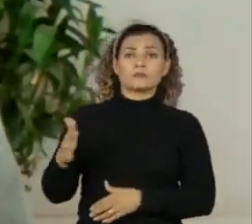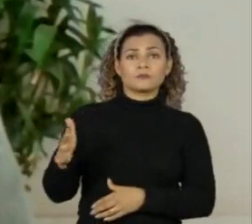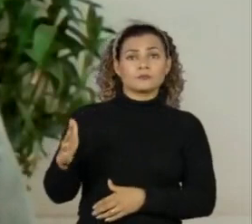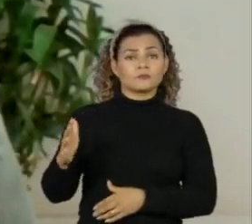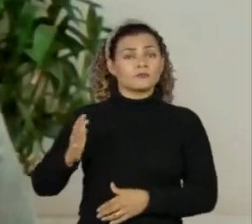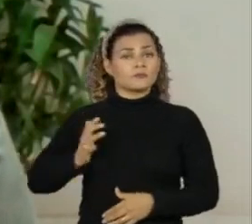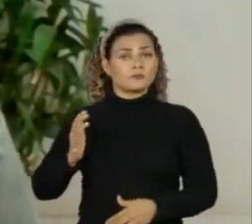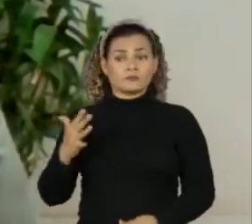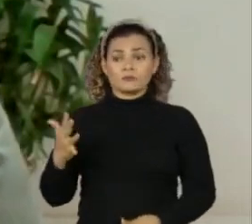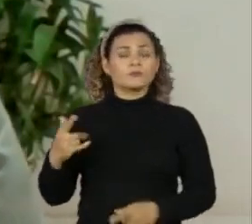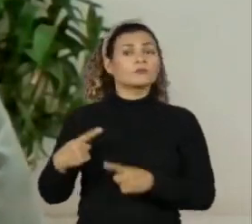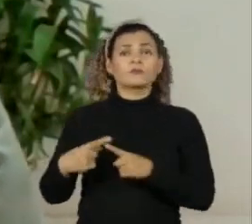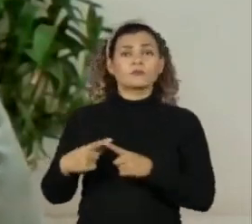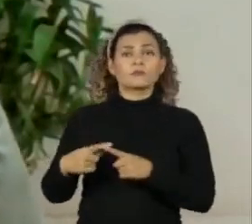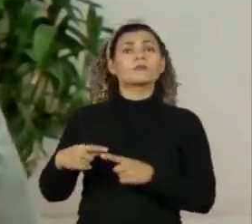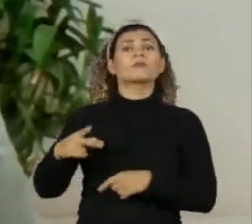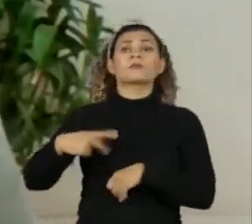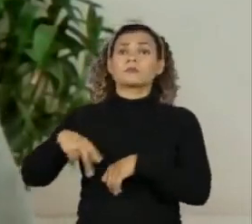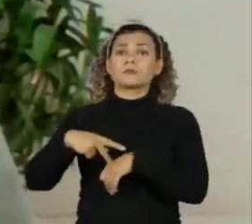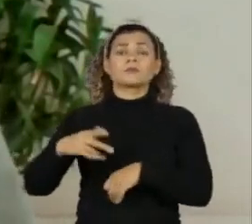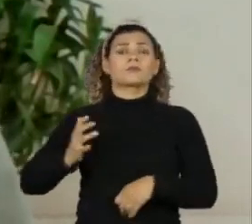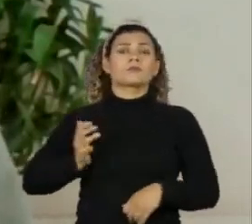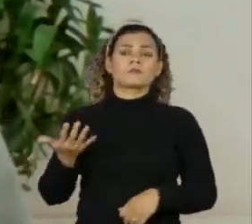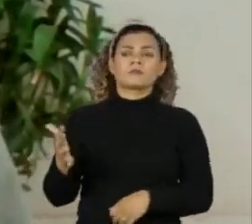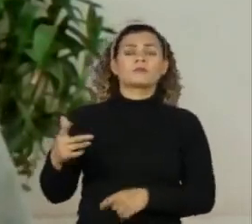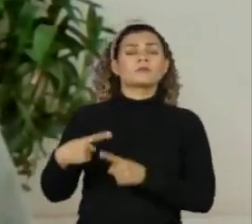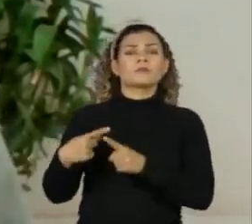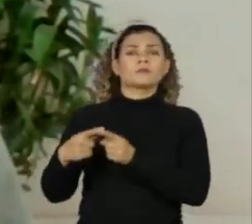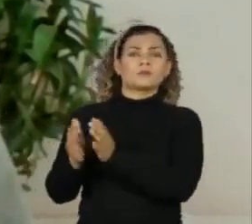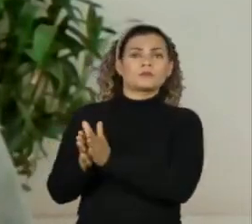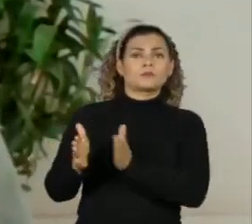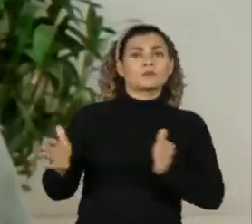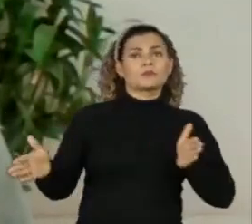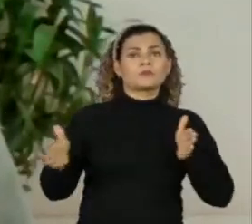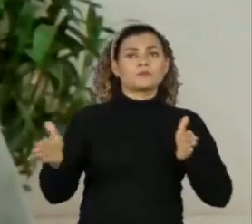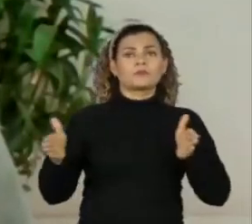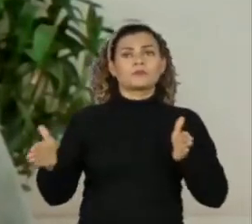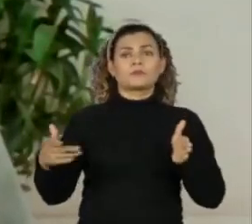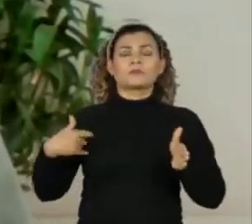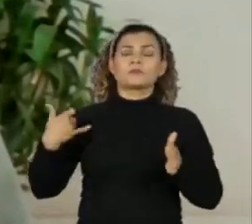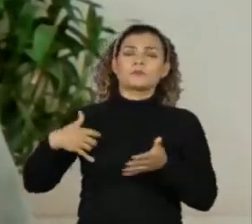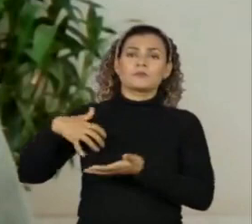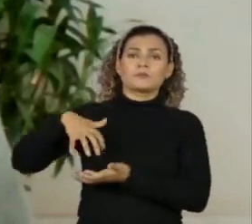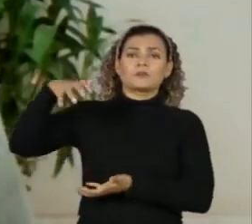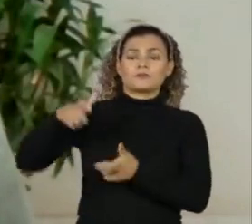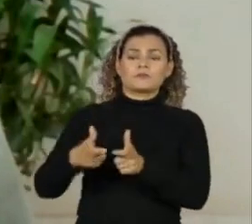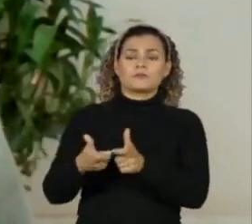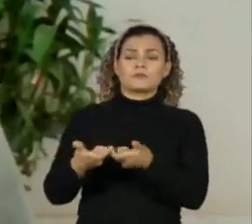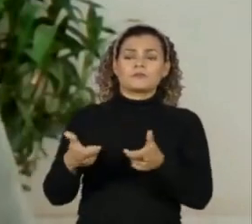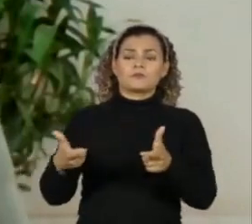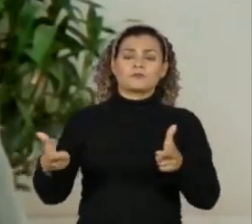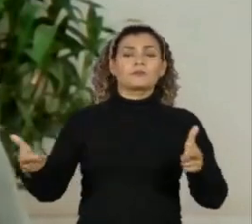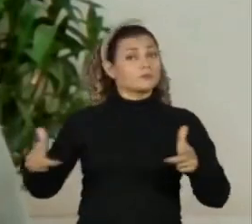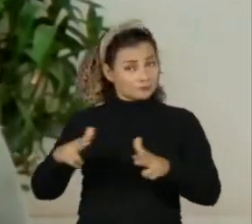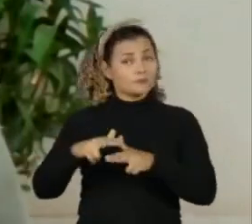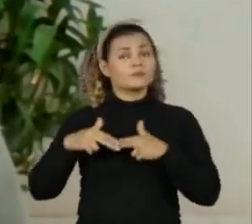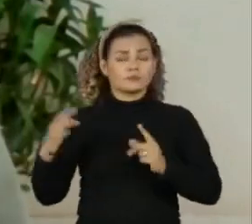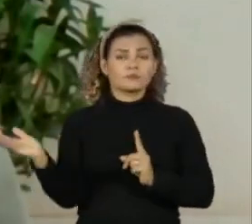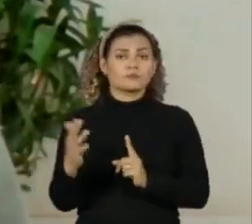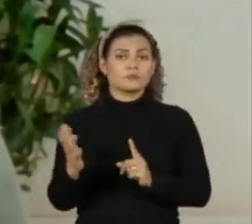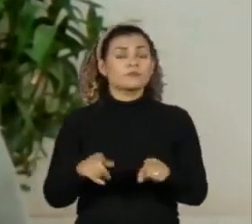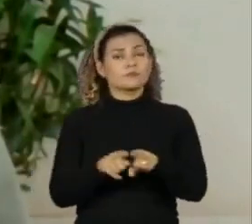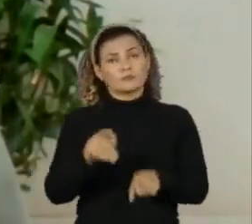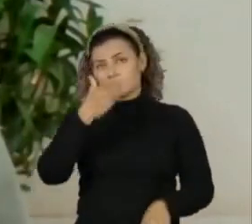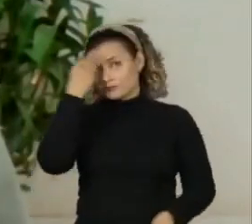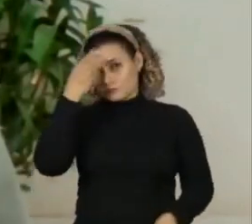países estão passando mais recentemente por um processo de envelhecimento, né, da população. Então, aí vale também para a doença